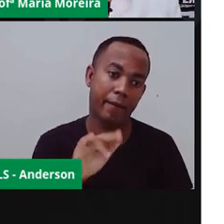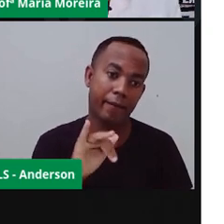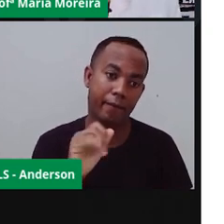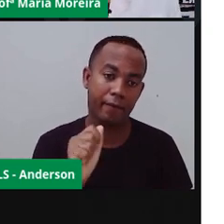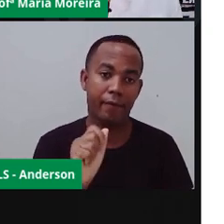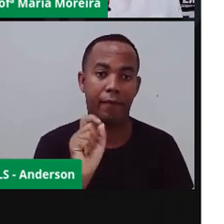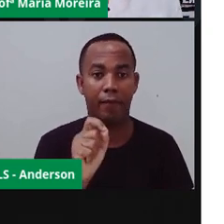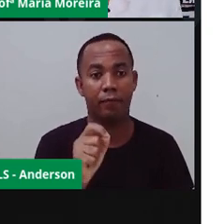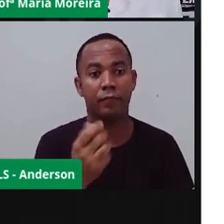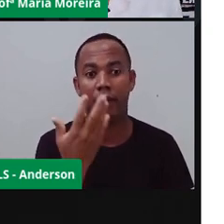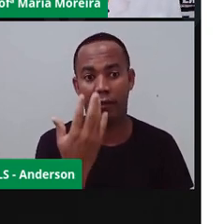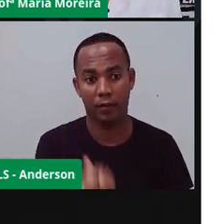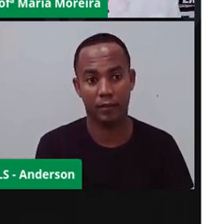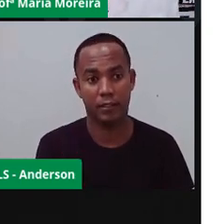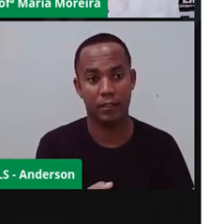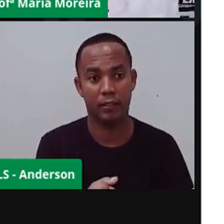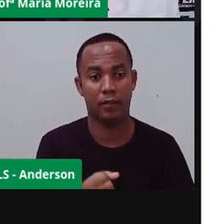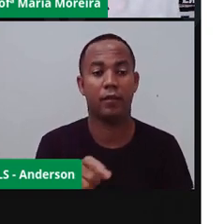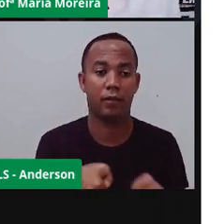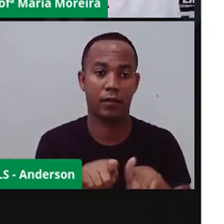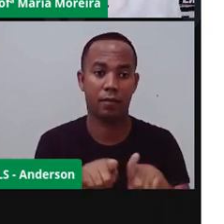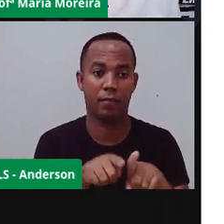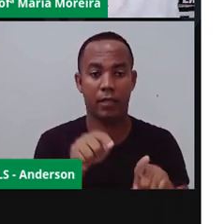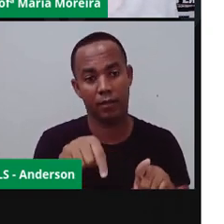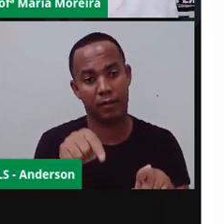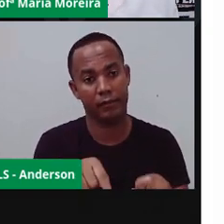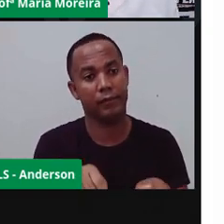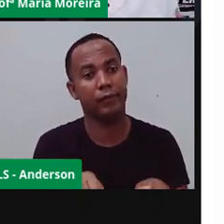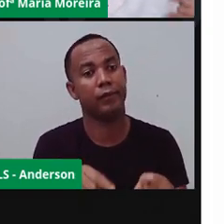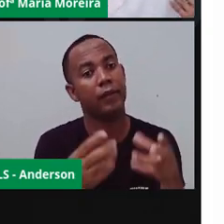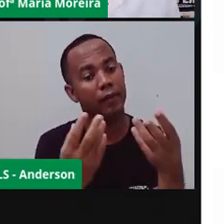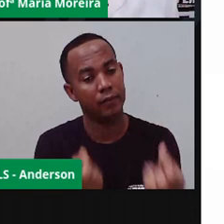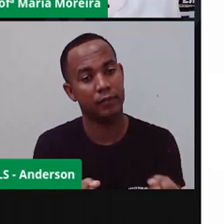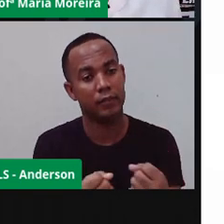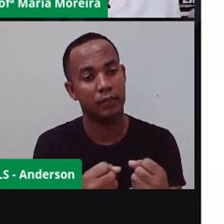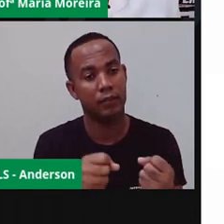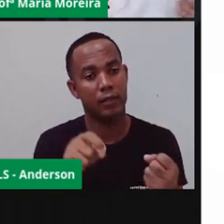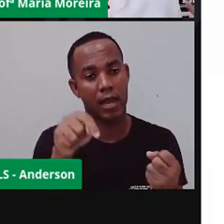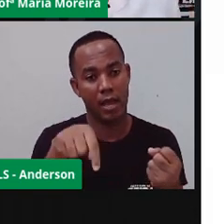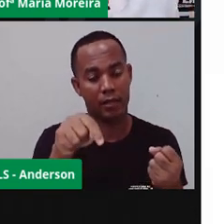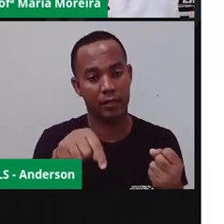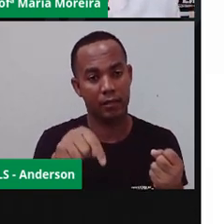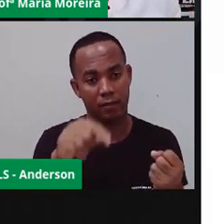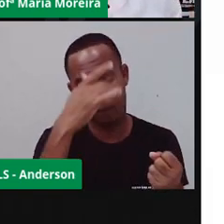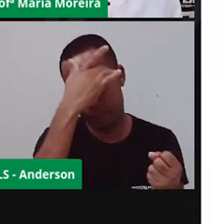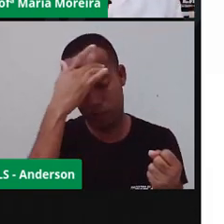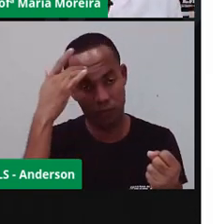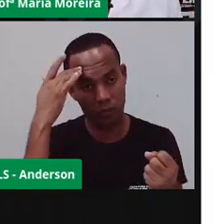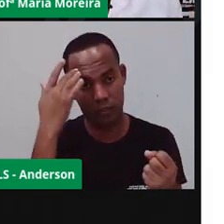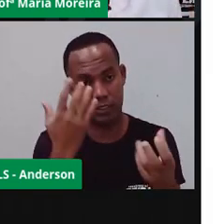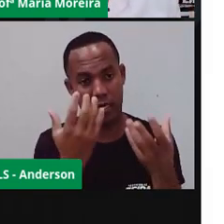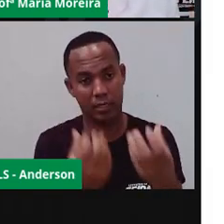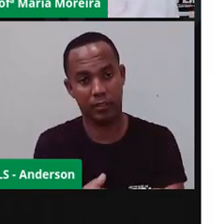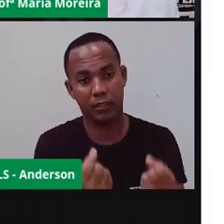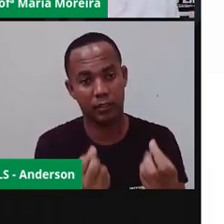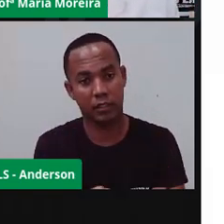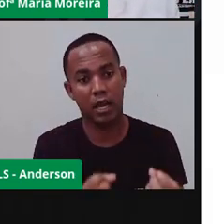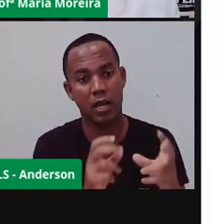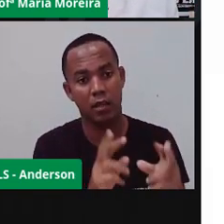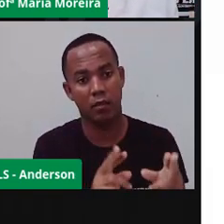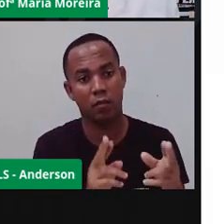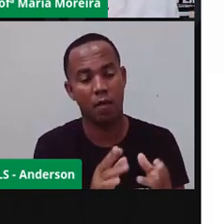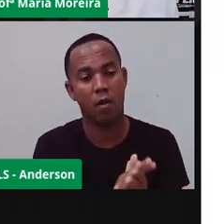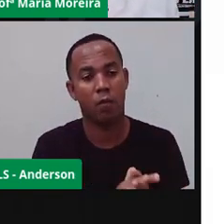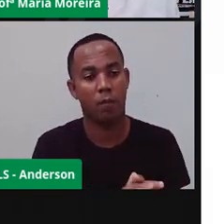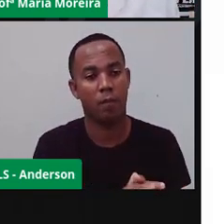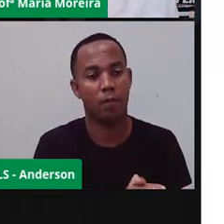na minha revista também vai concordar. Tá? As pessoas que trabalham para mim irão fazer textos e charges, expondo o